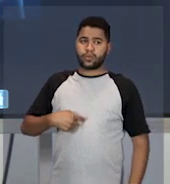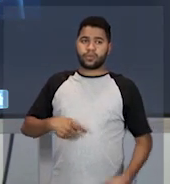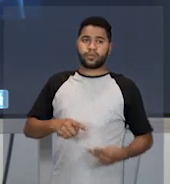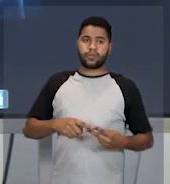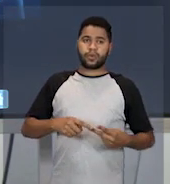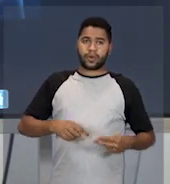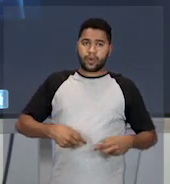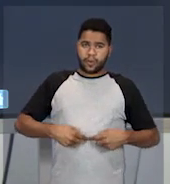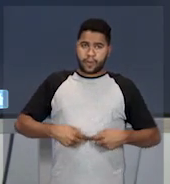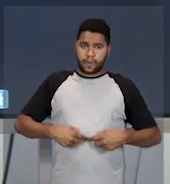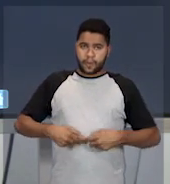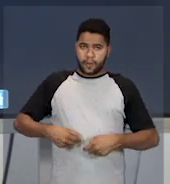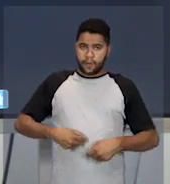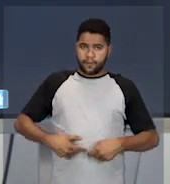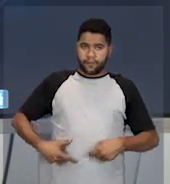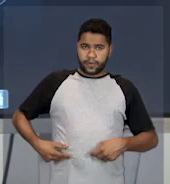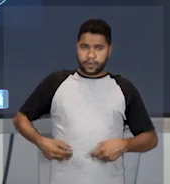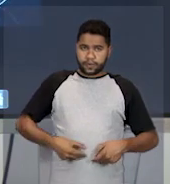pâncreas e o fígado,